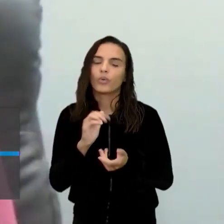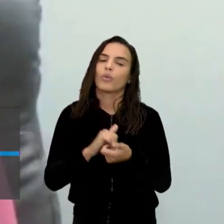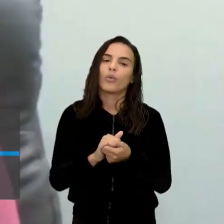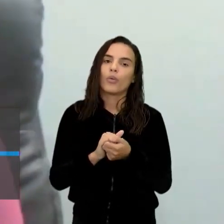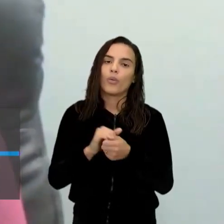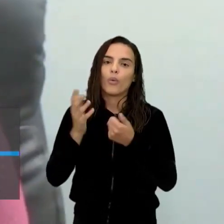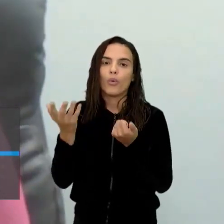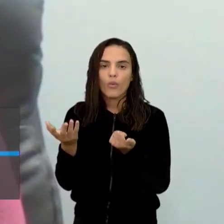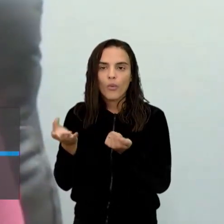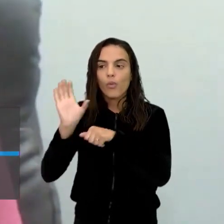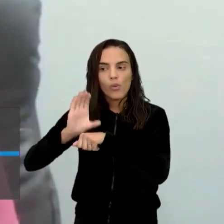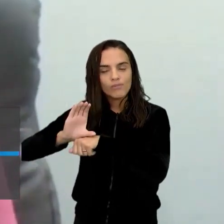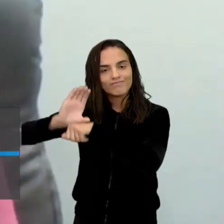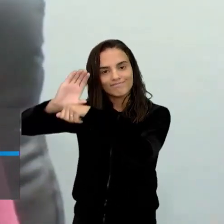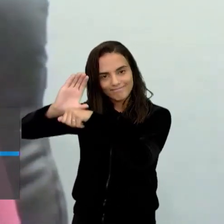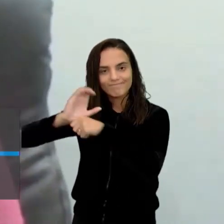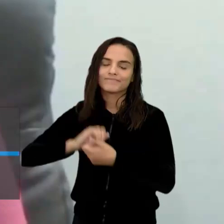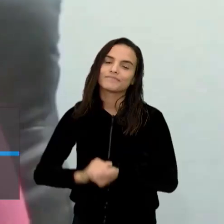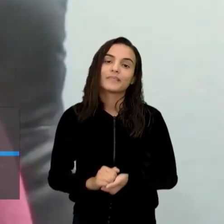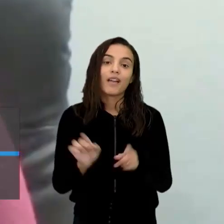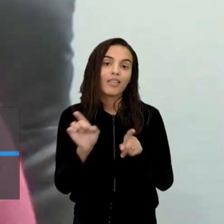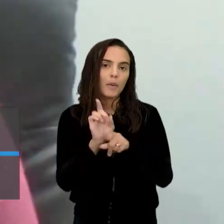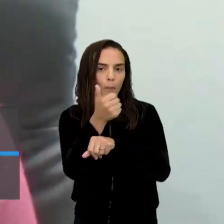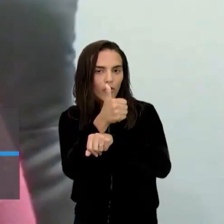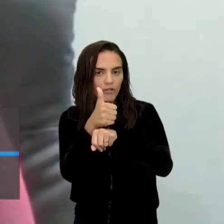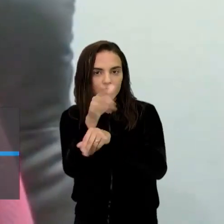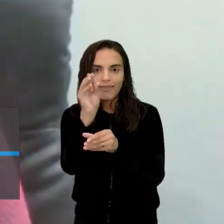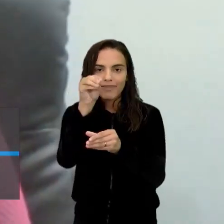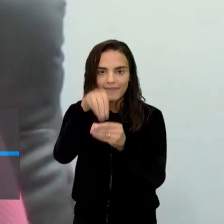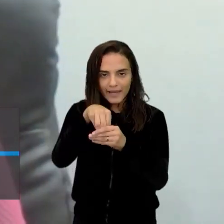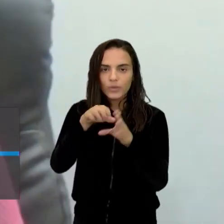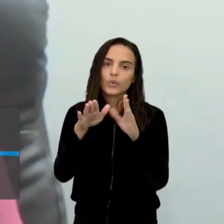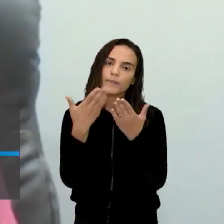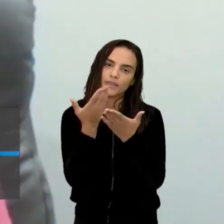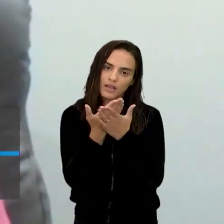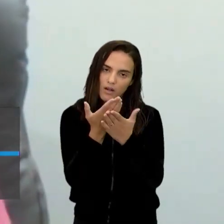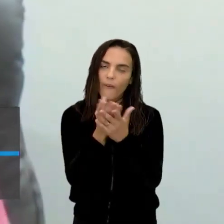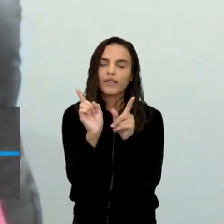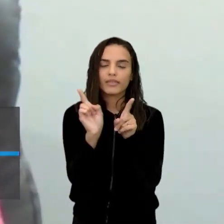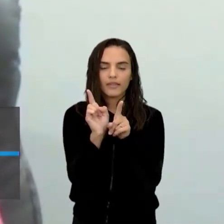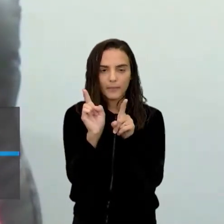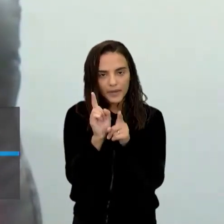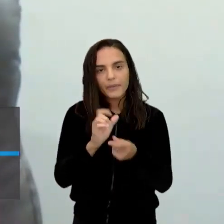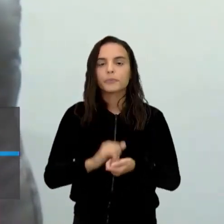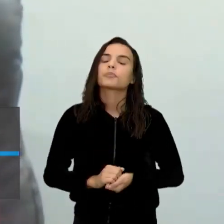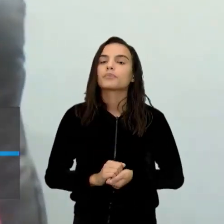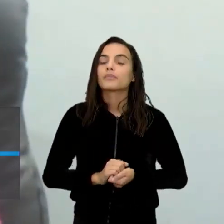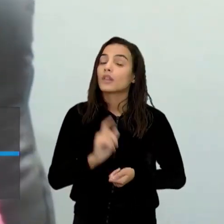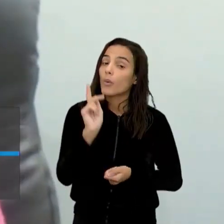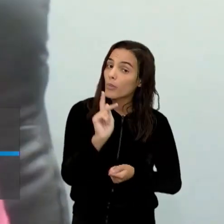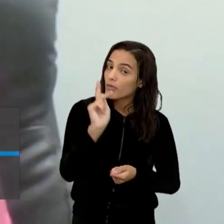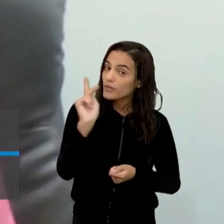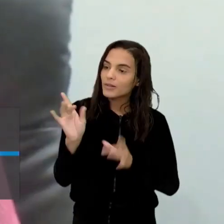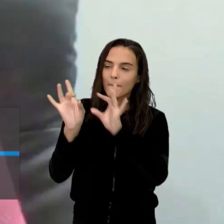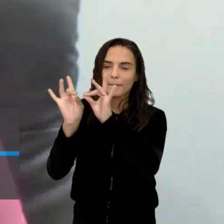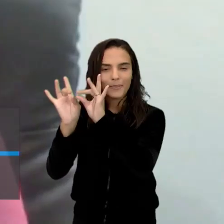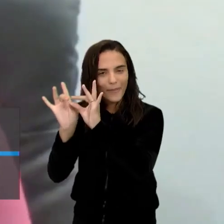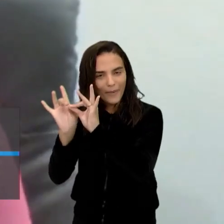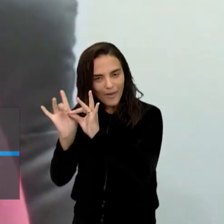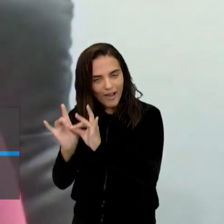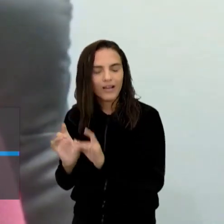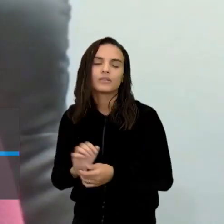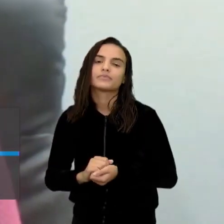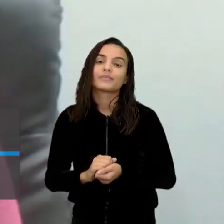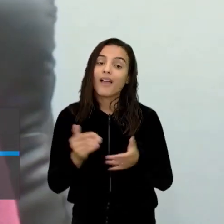o coordenador, os funcionários da escola, né? Os professores